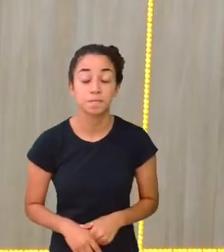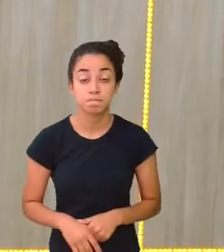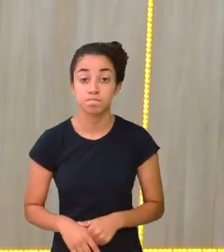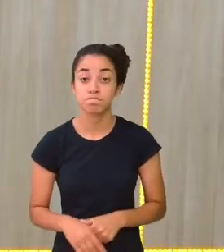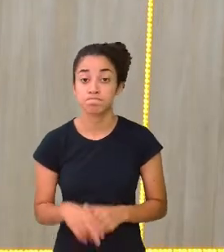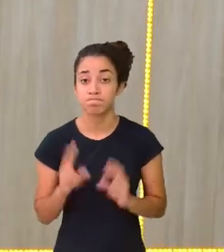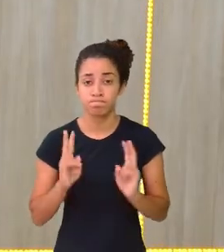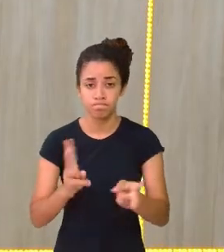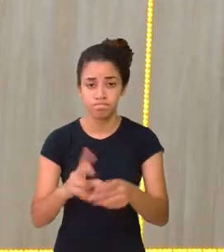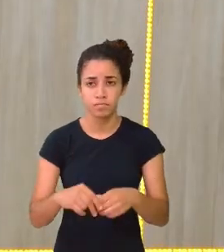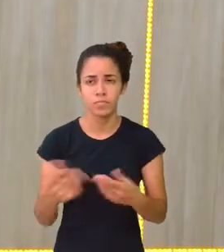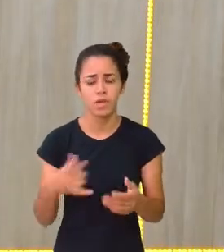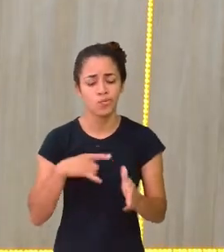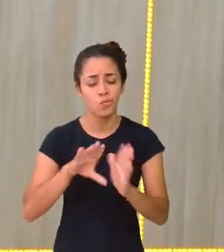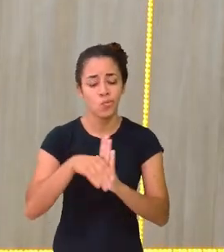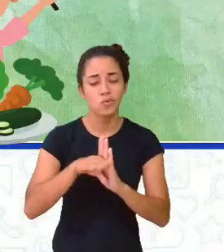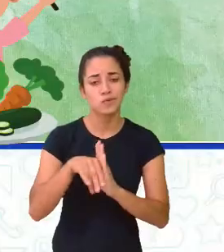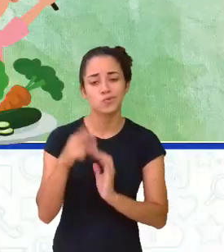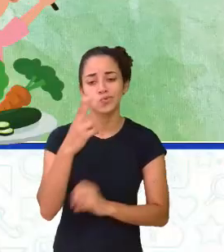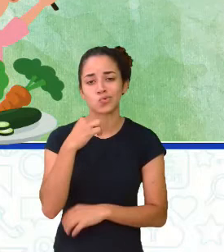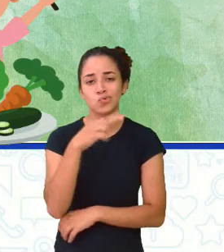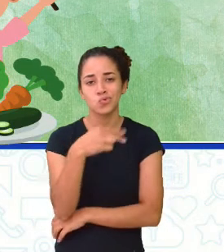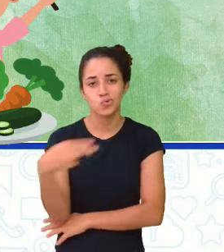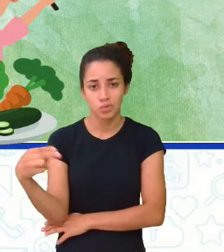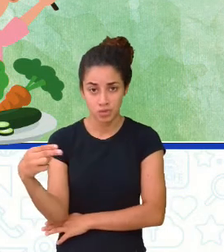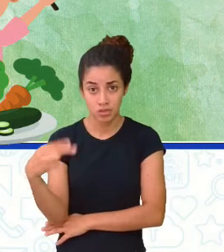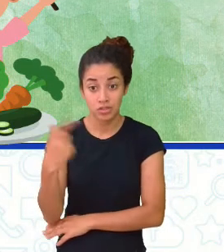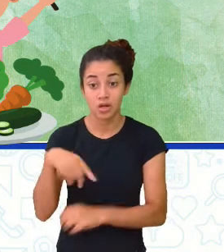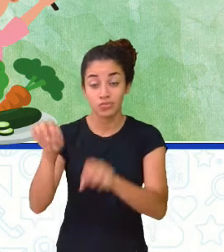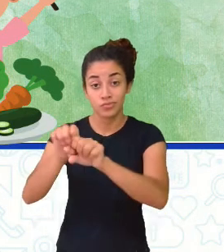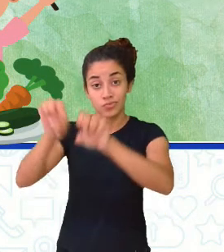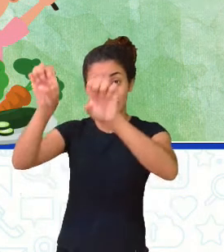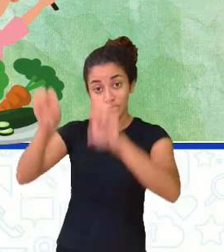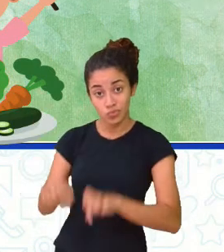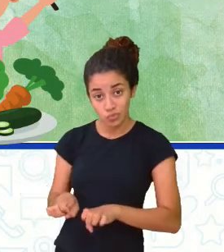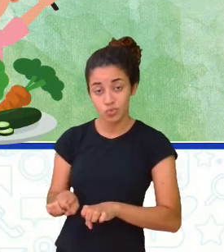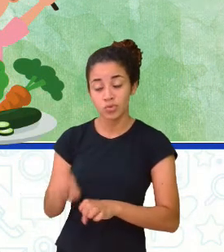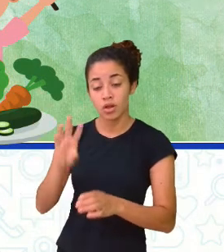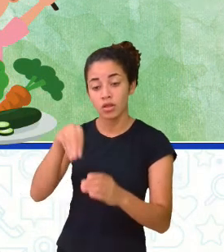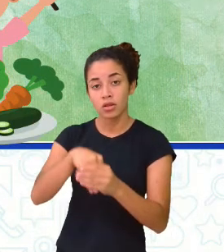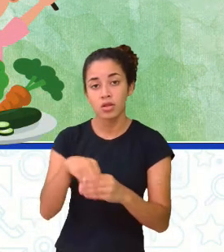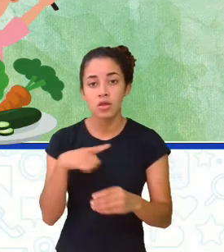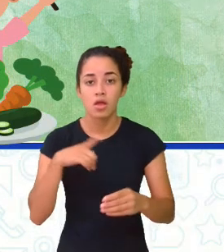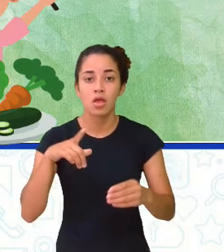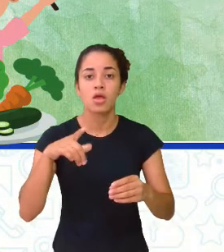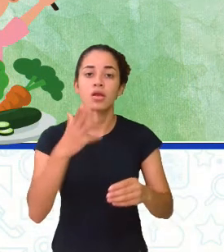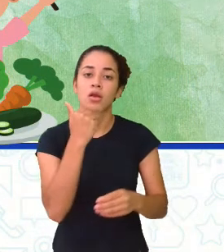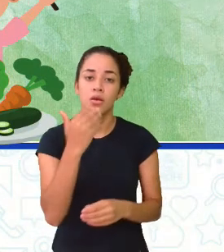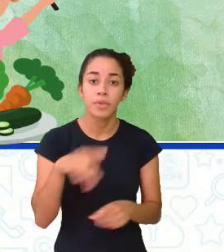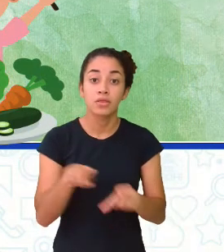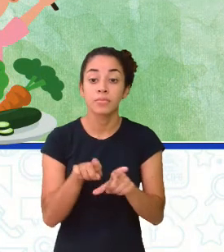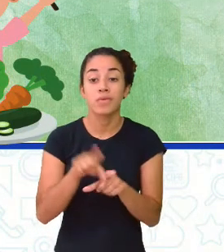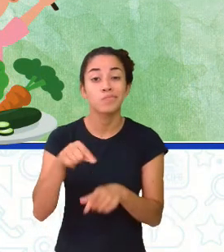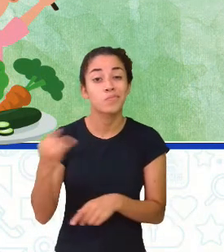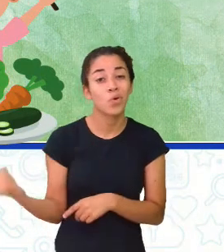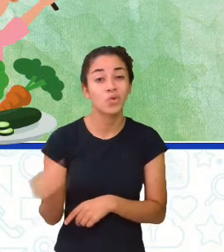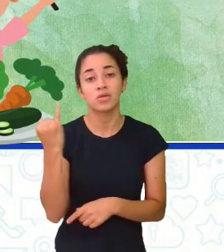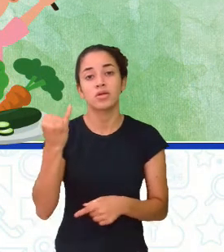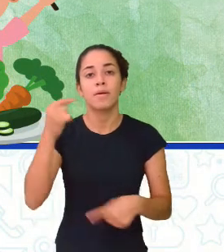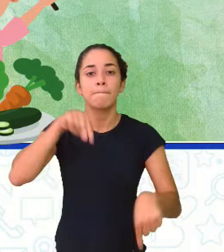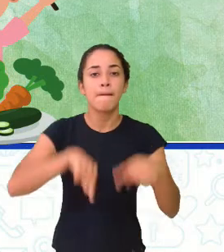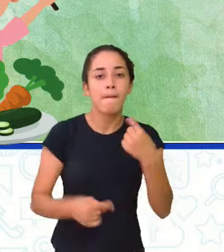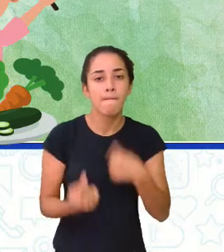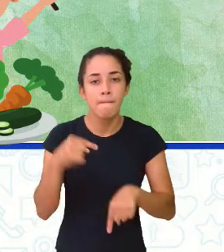a gente está trazendo o conceito de nutrientes. São estruturas que constituem os alimentos e que são essenciais para o